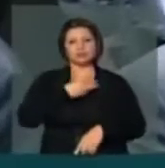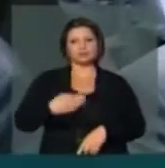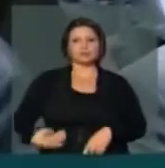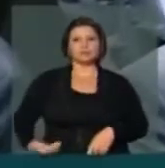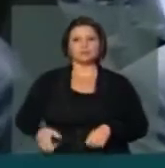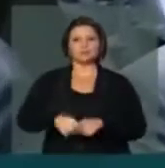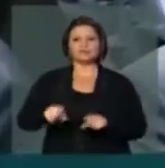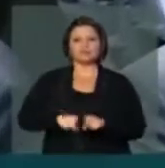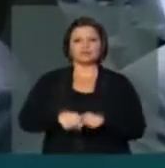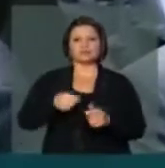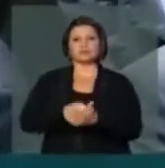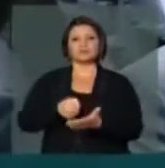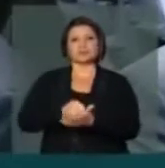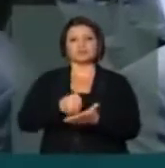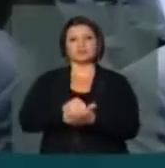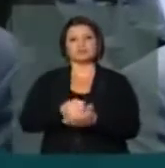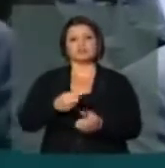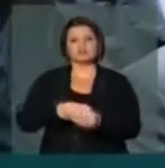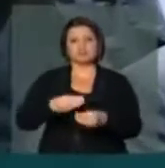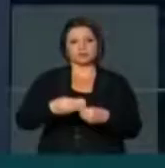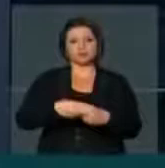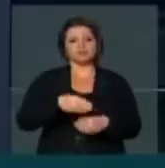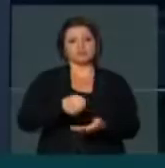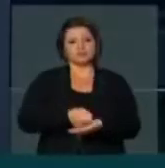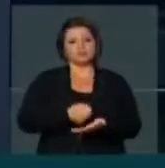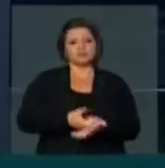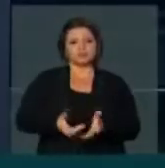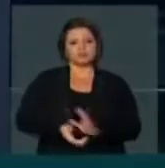vão poder cobrar muito da gente sim